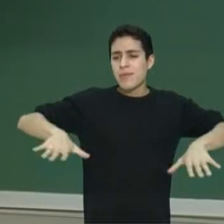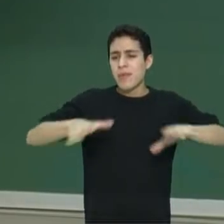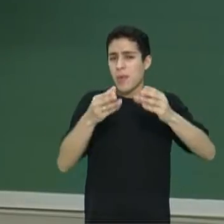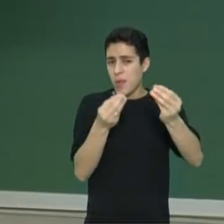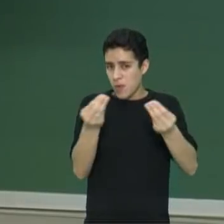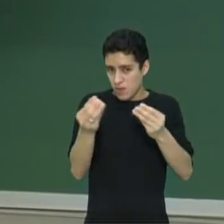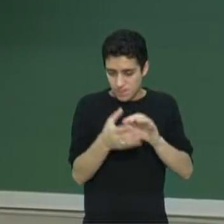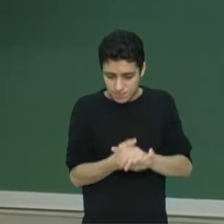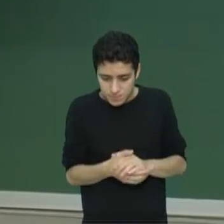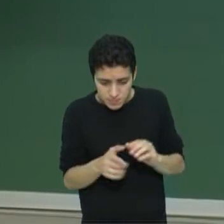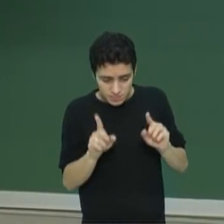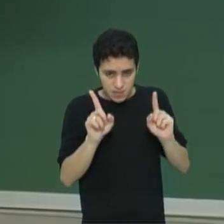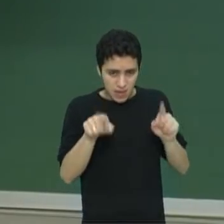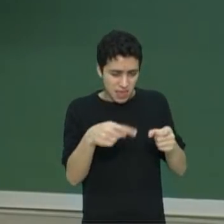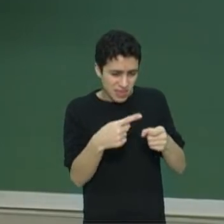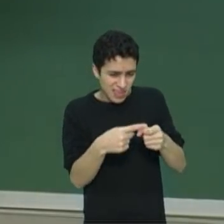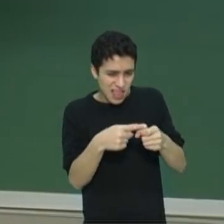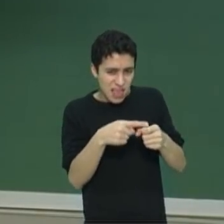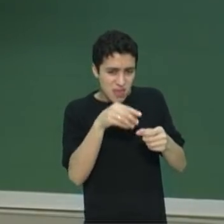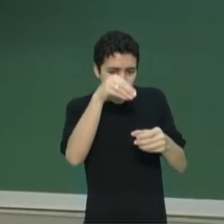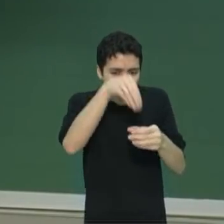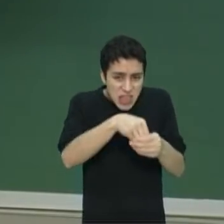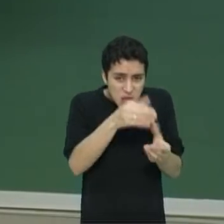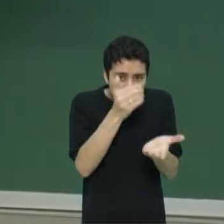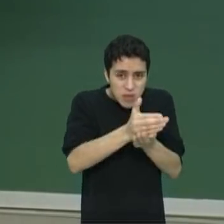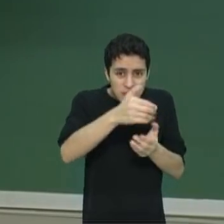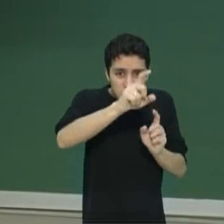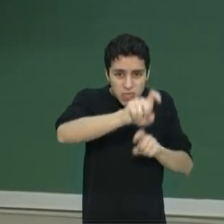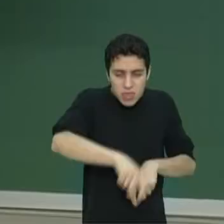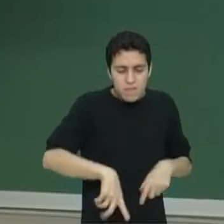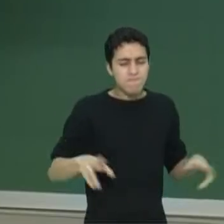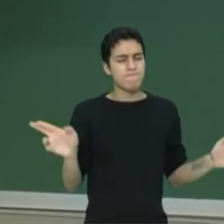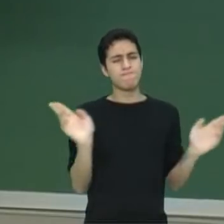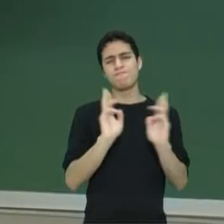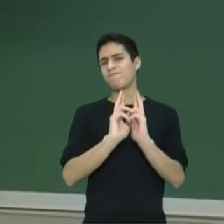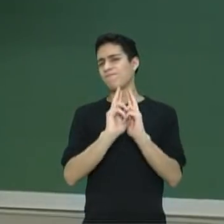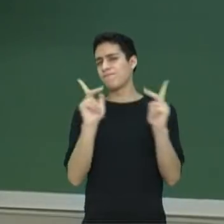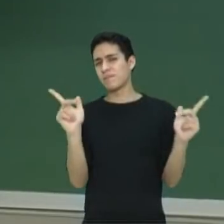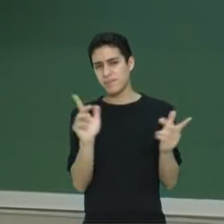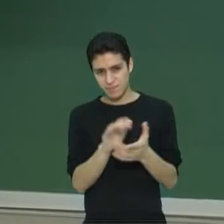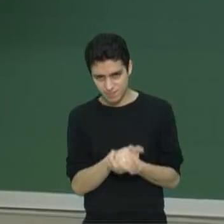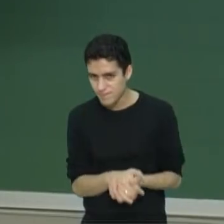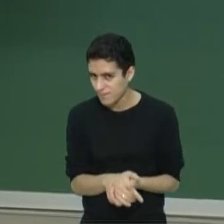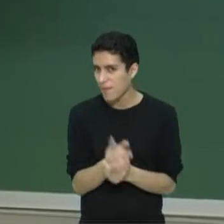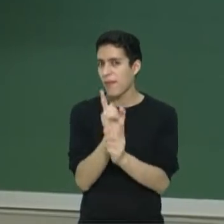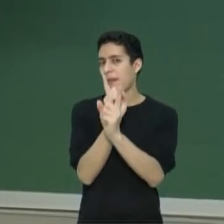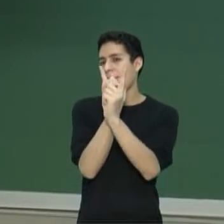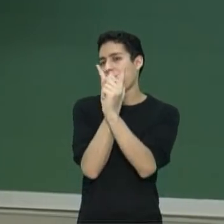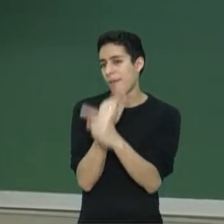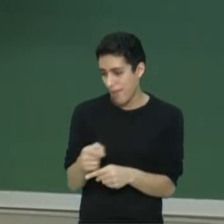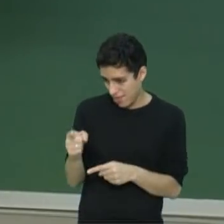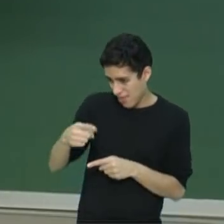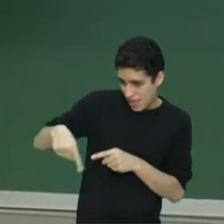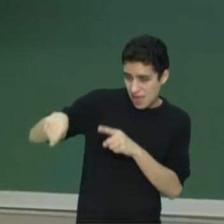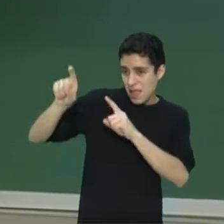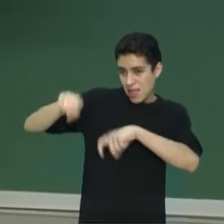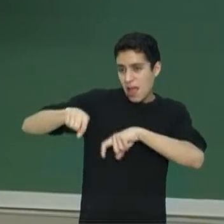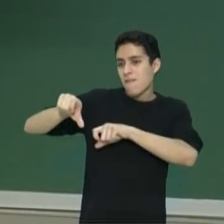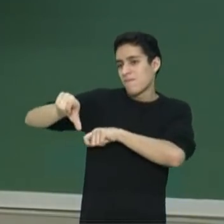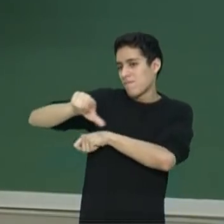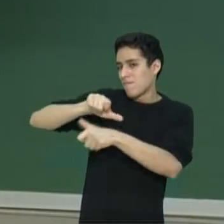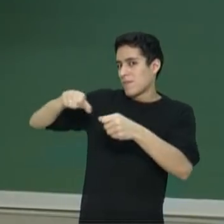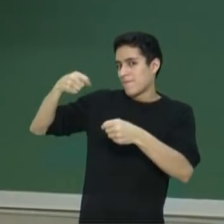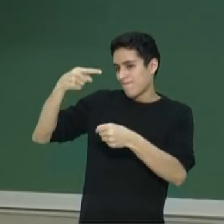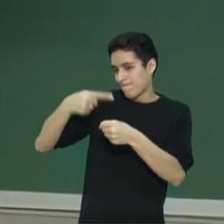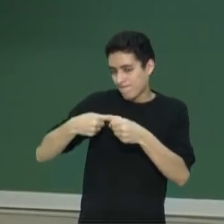a ruralização das cidades, não tem nem cabimento, né? Foi, na verdade, está acontecendo o contrário, as áreas rurais estão se urbanizando.